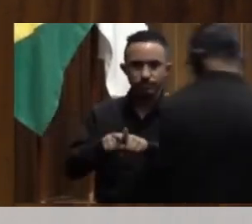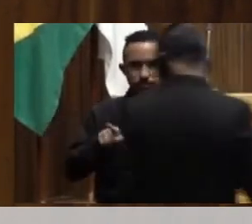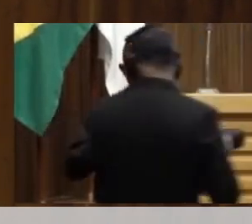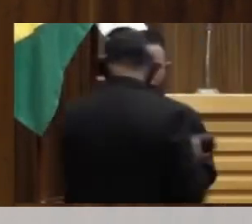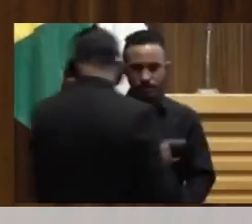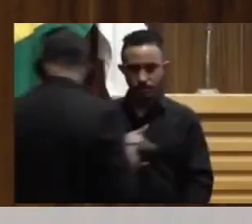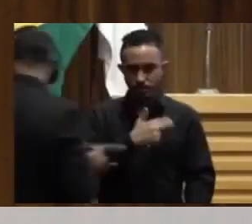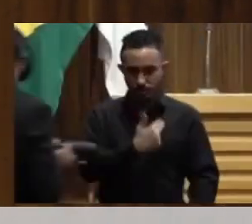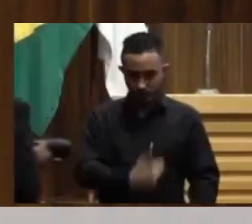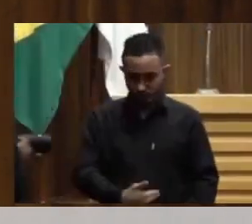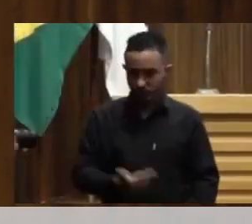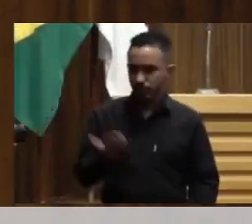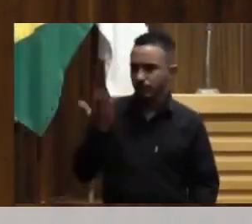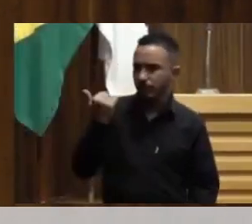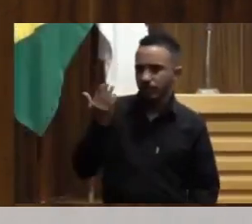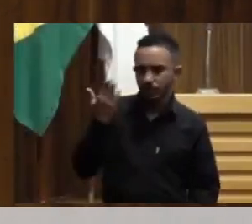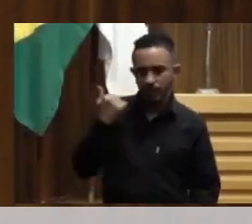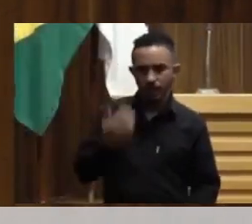estabeleceu